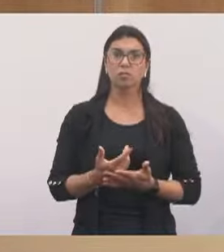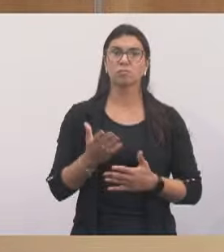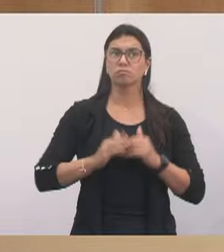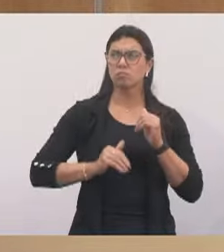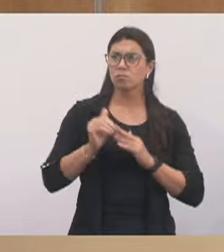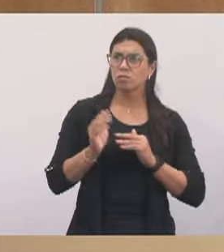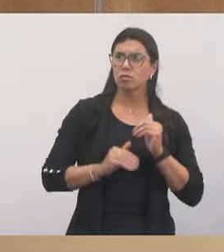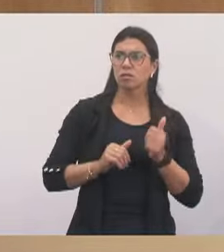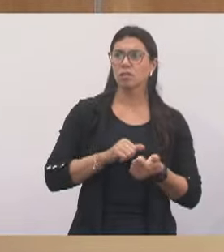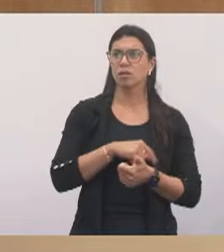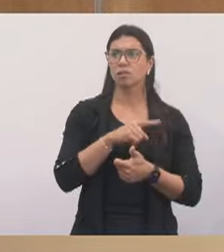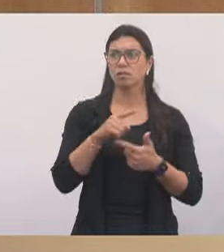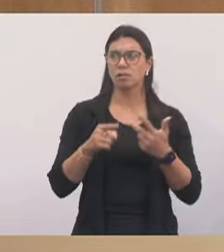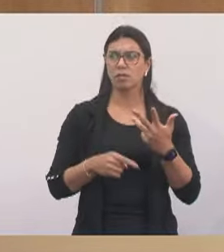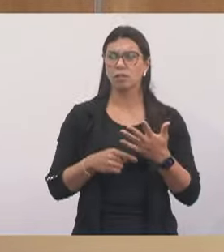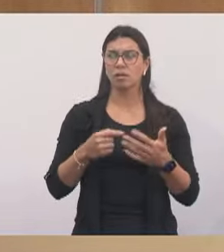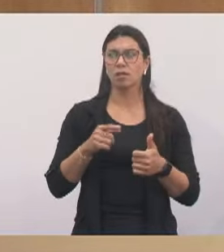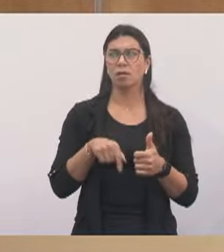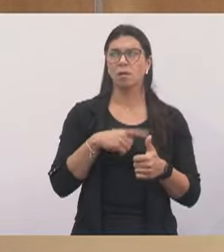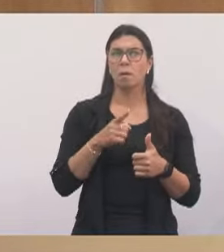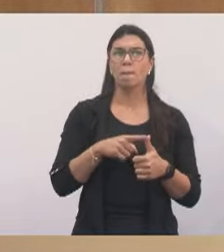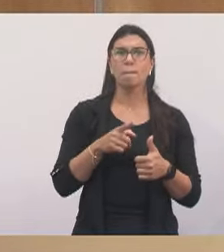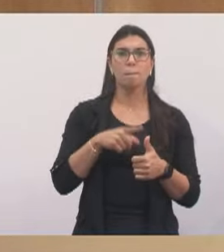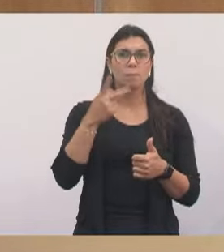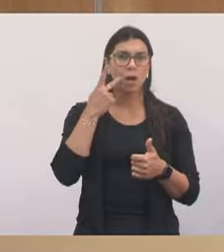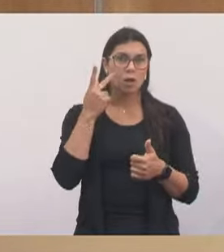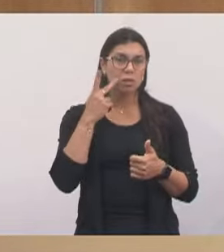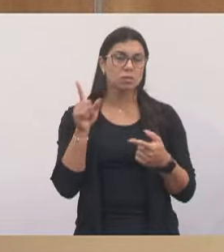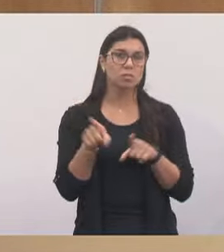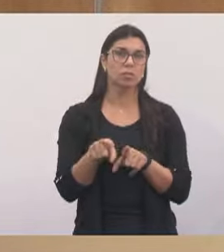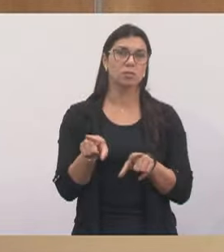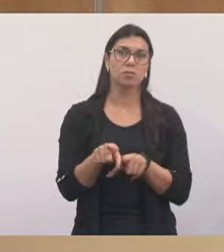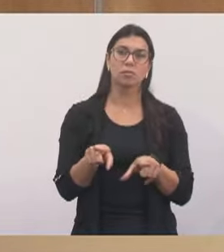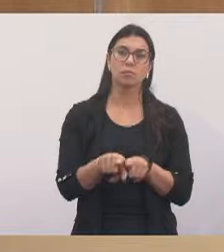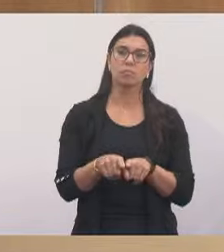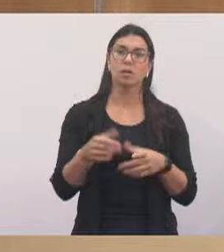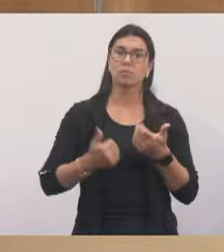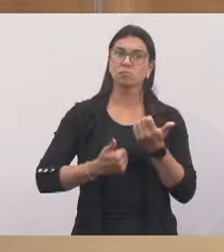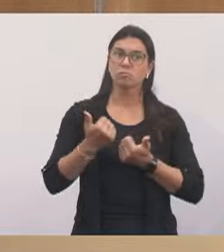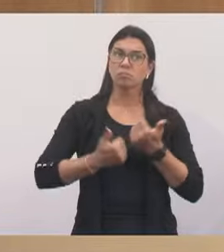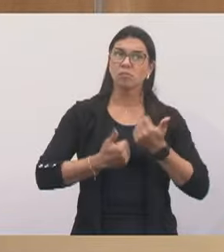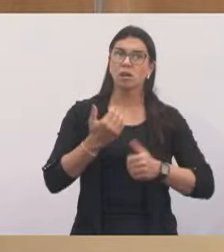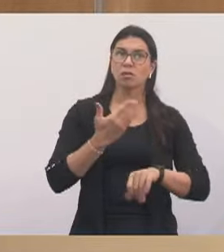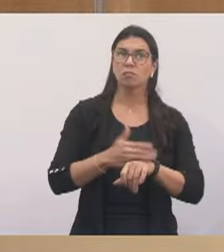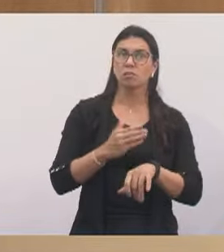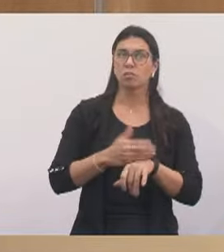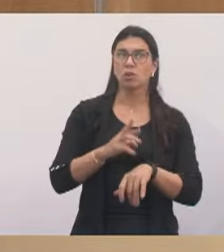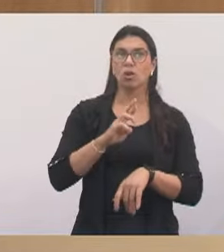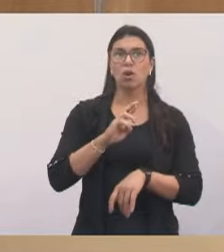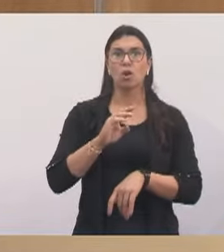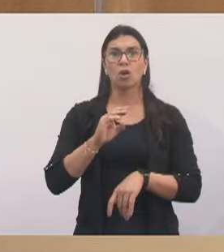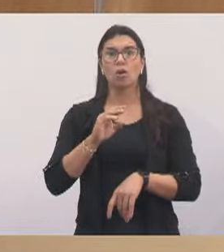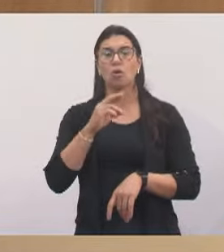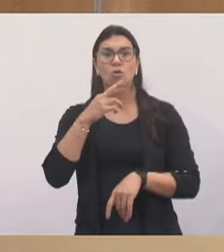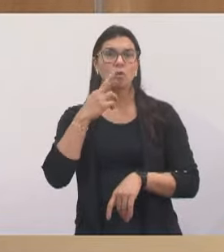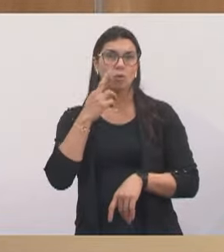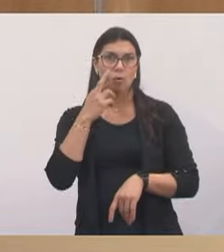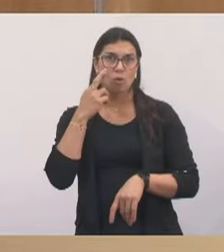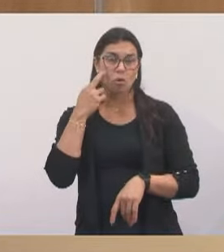cidade. O Paulinho do Esporte, que jogava muito futebol, não é? Então, o Roninha jogava muito, o